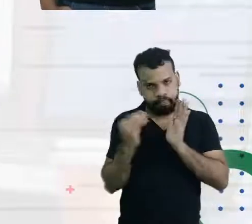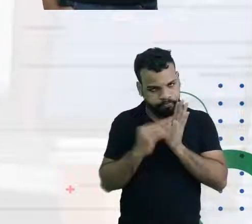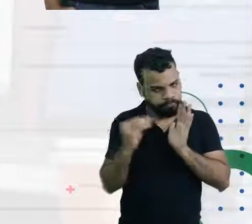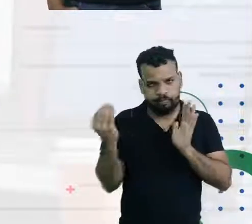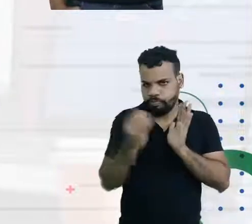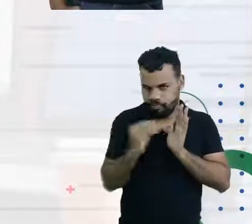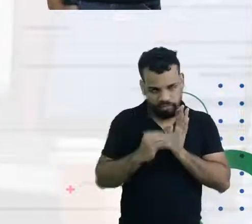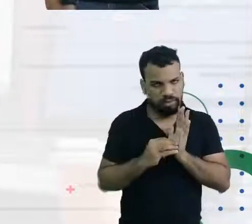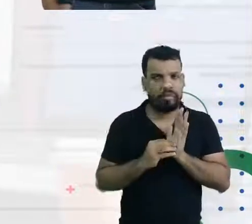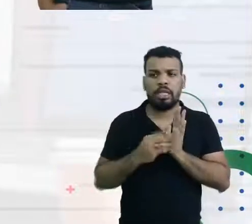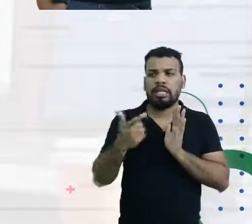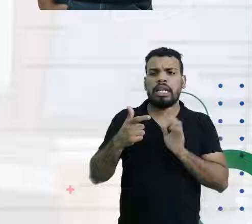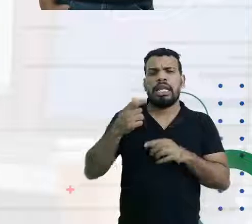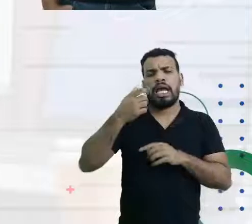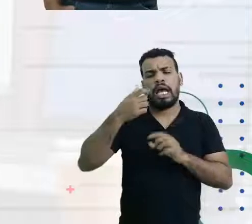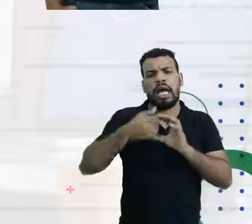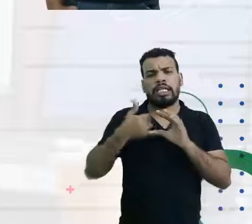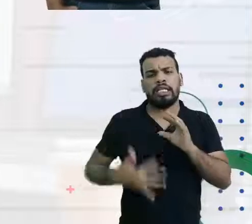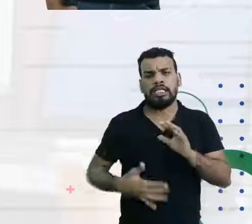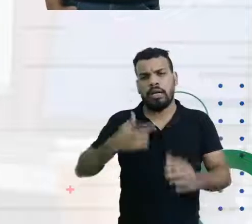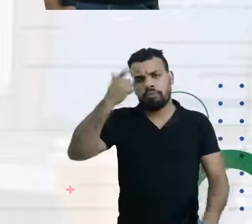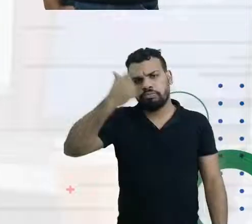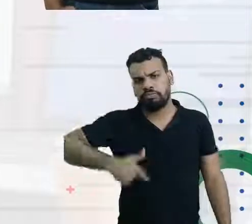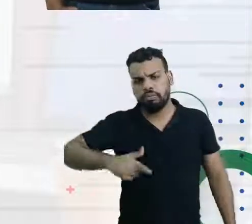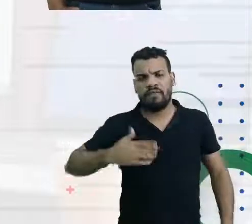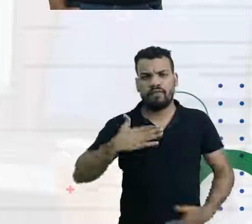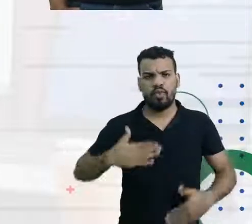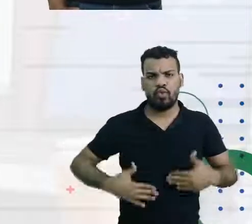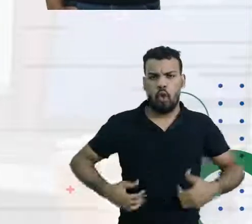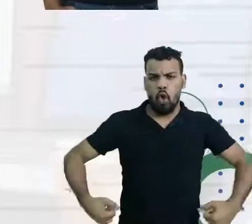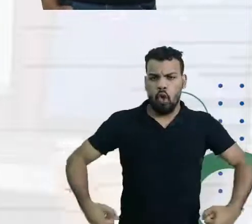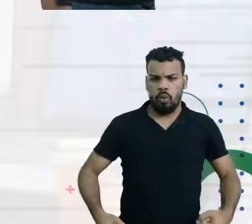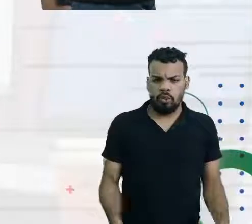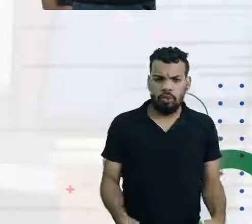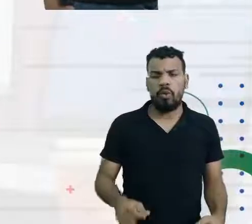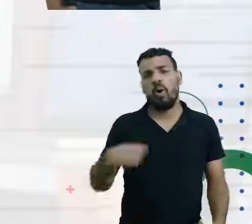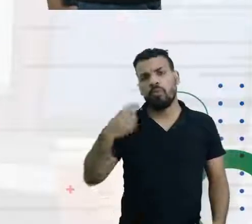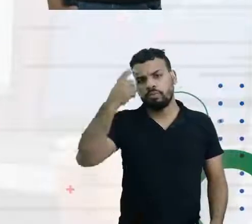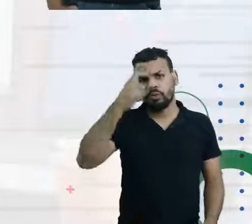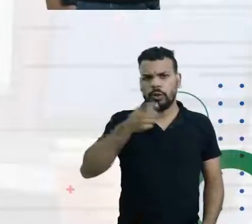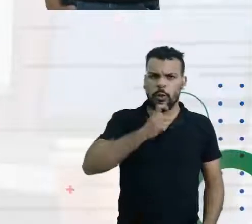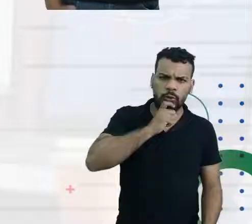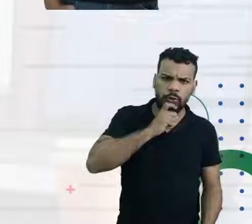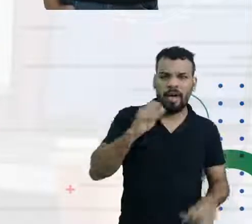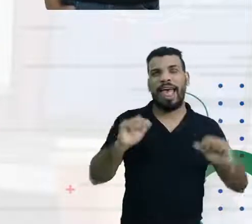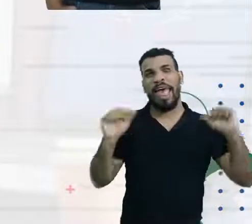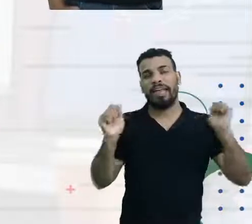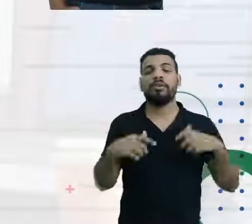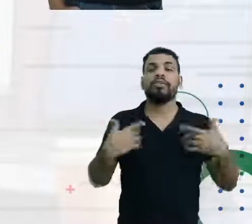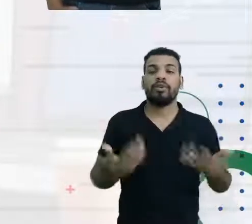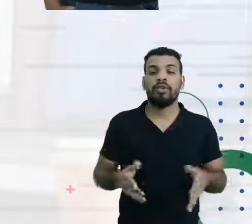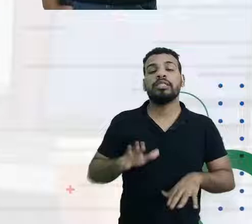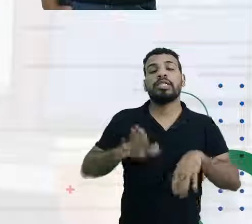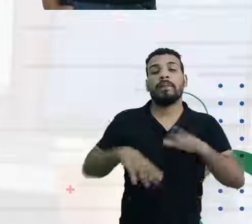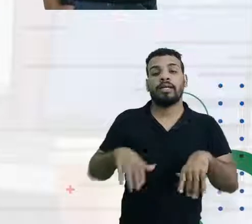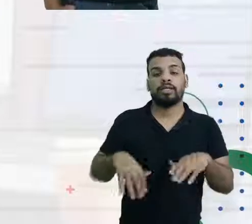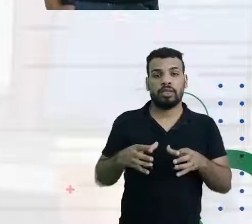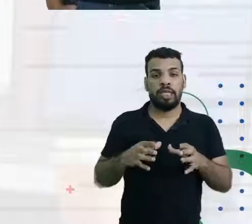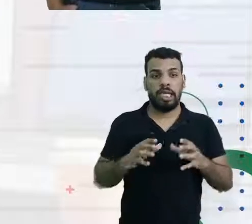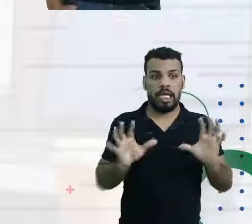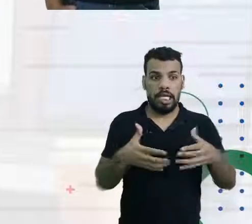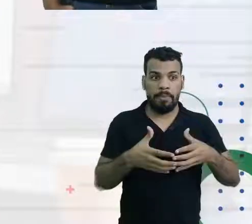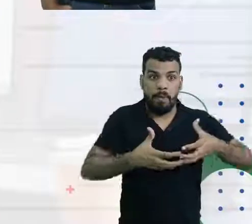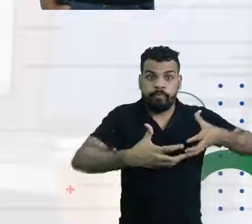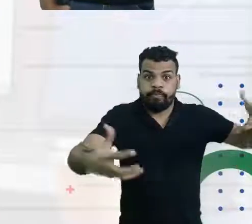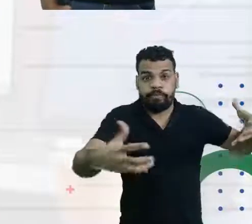físicas, psicológicas. Então, antes de começar, tudo isso estava descrito pela equipe, se for uma equipe mais curta, como a minha, por